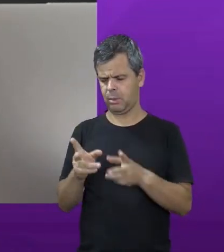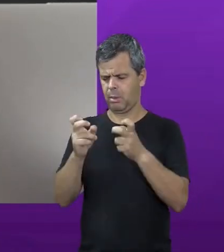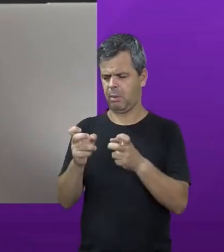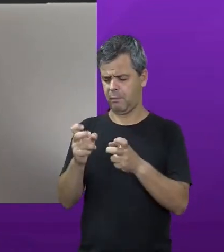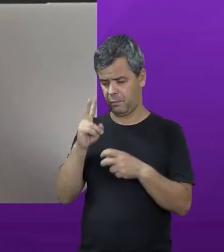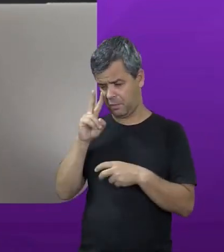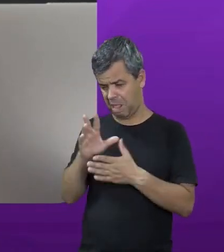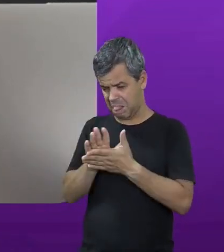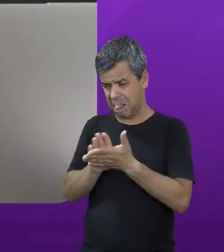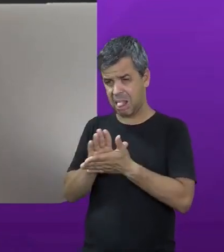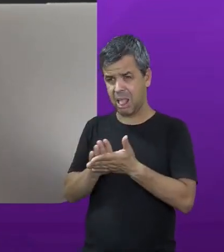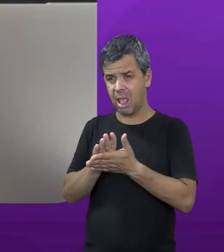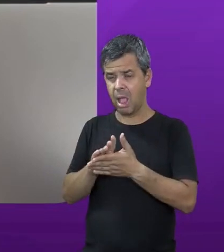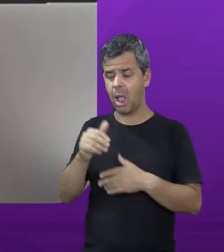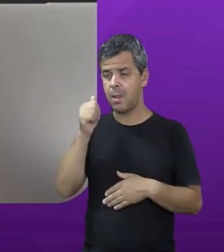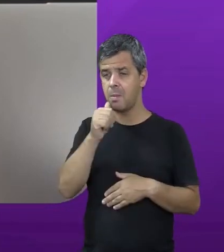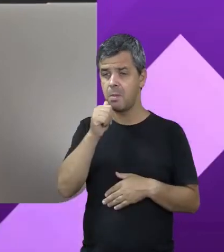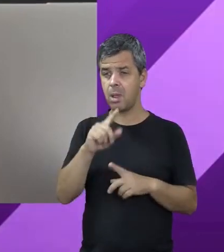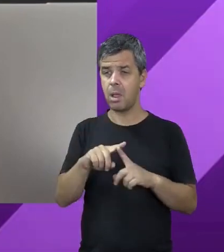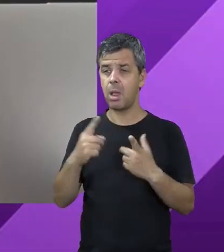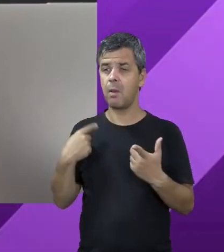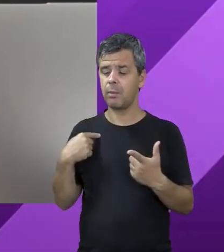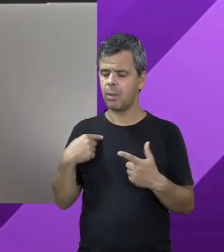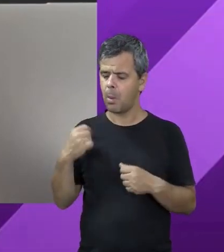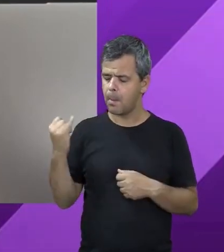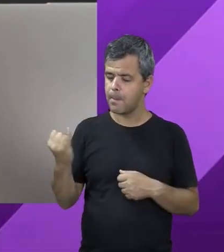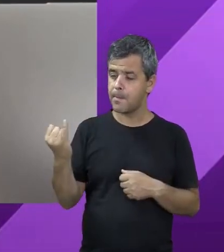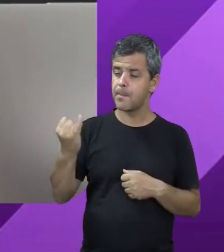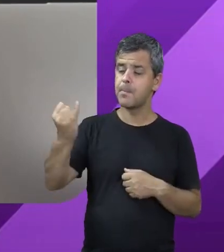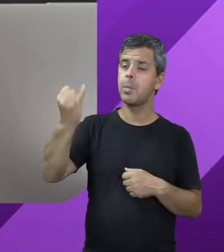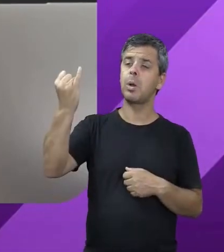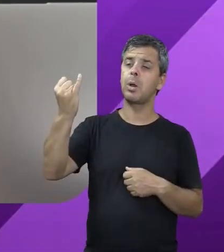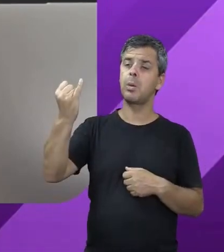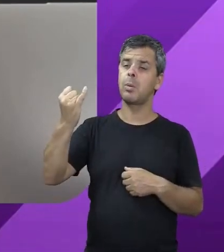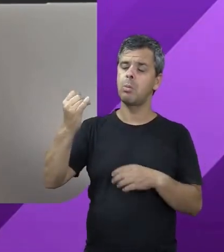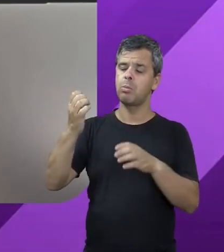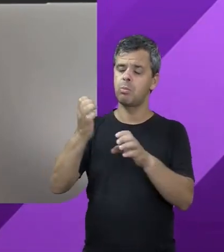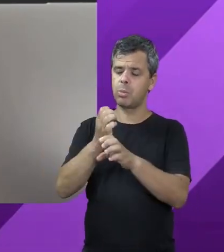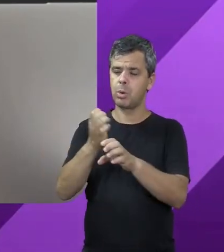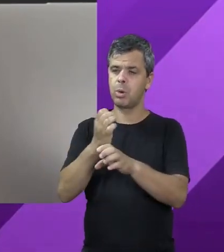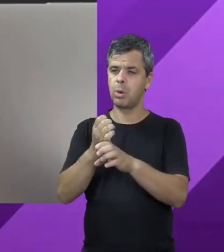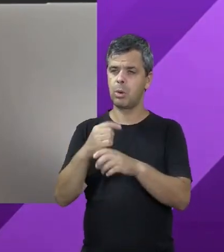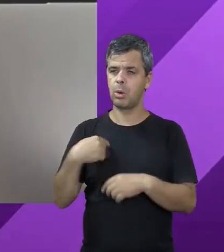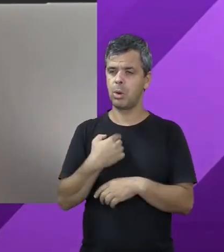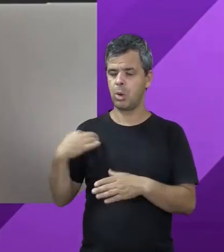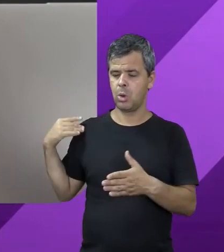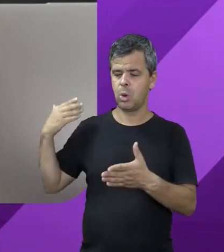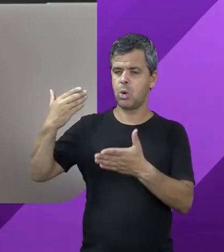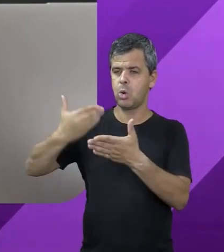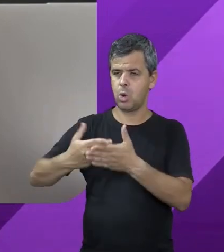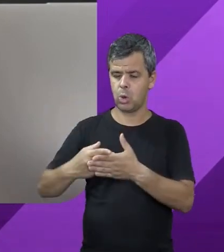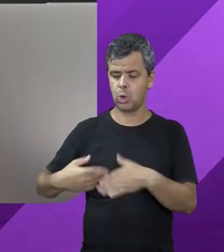né, aquelas mulheres negras que foram tão fundamentais para a construção da nossa história, para que a